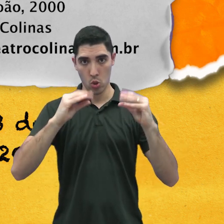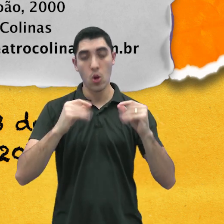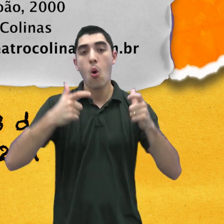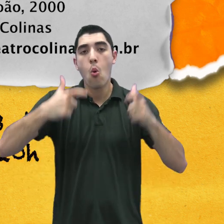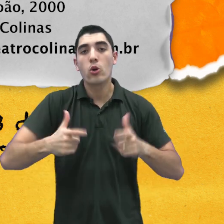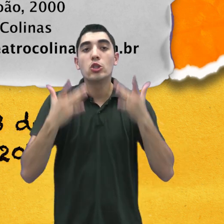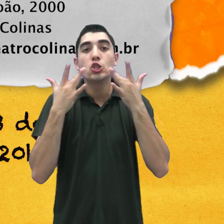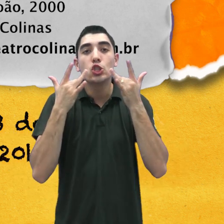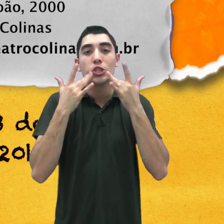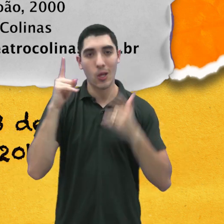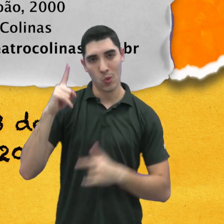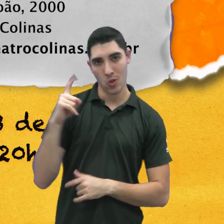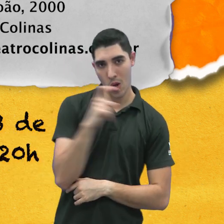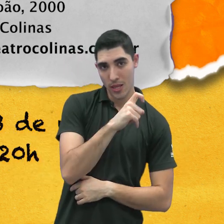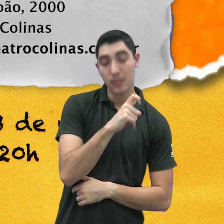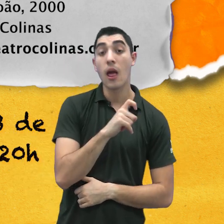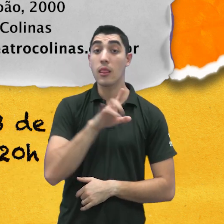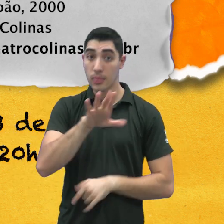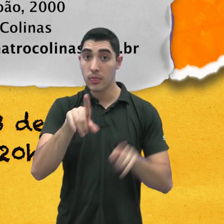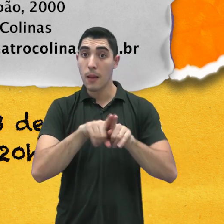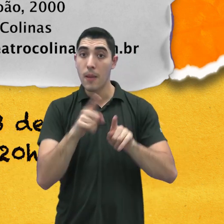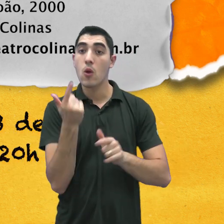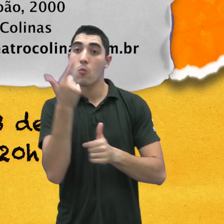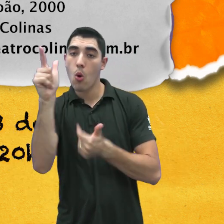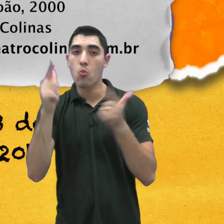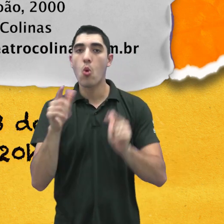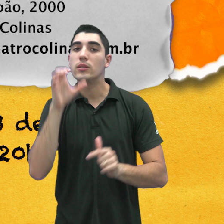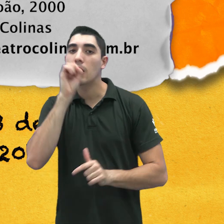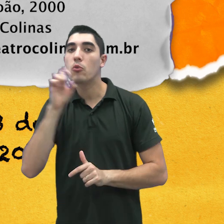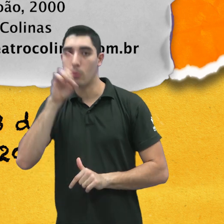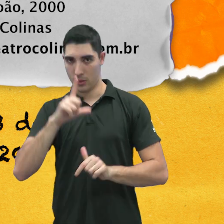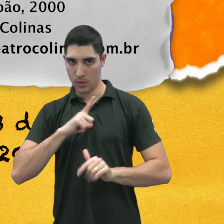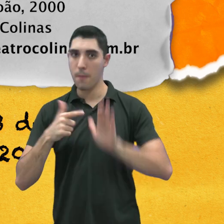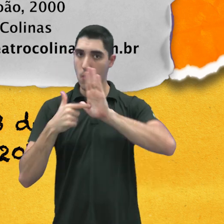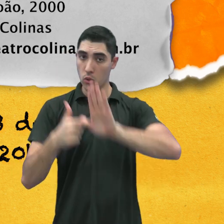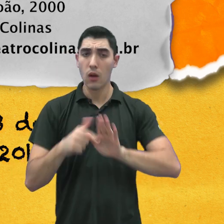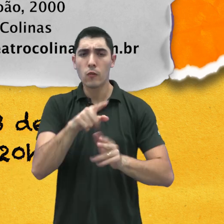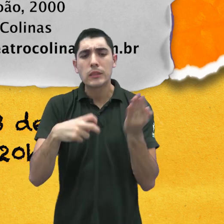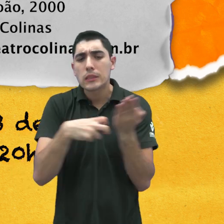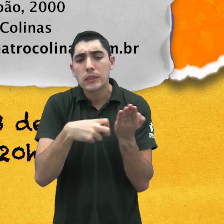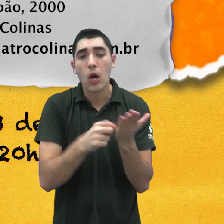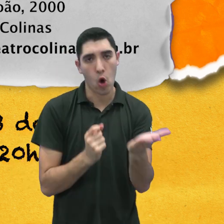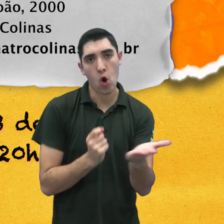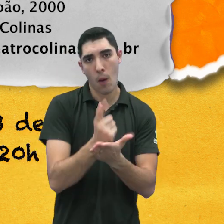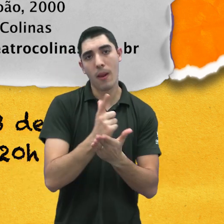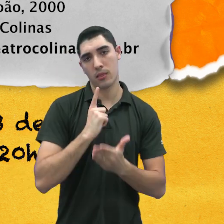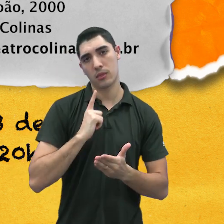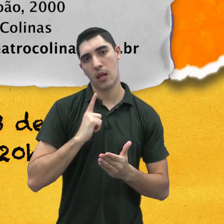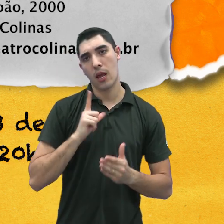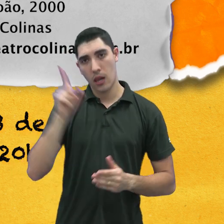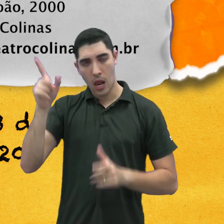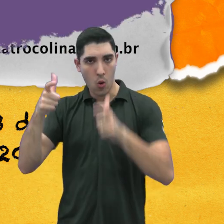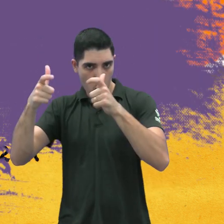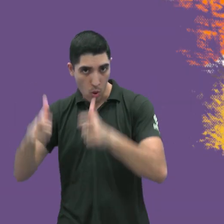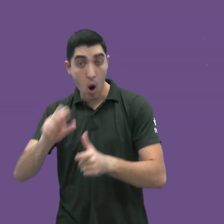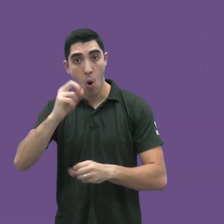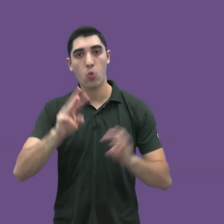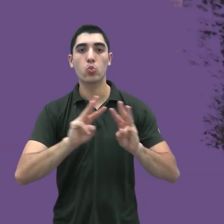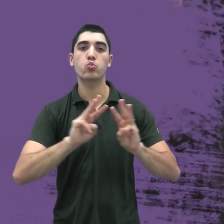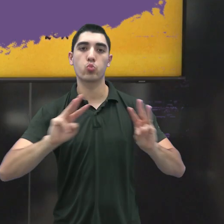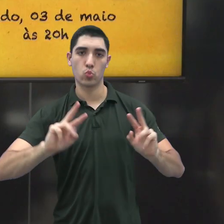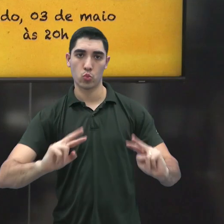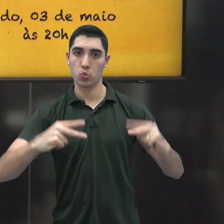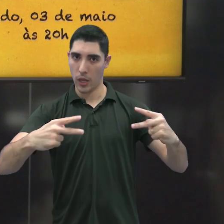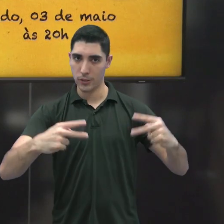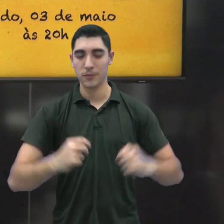sábado às 8 horas da noite, lá no Teatro Colinas, mas também fica outros finais de semana em cartaz. E aí os ingressos você pode adquirir na bilheteria do teatro ou